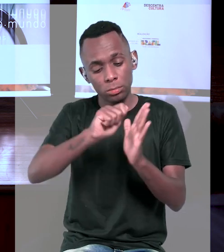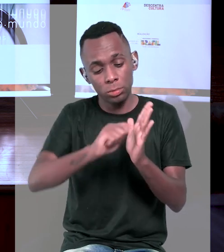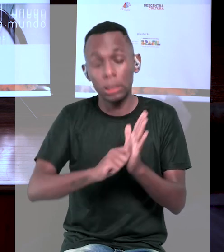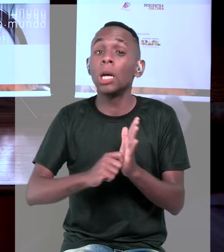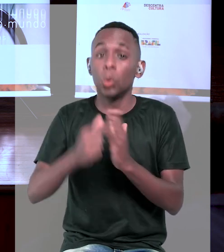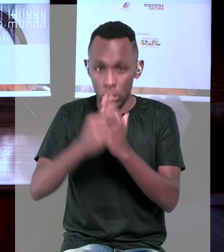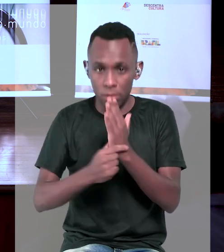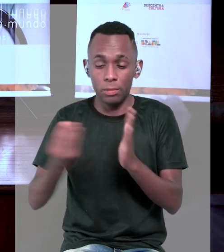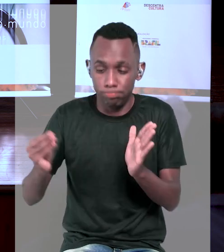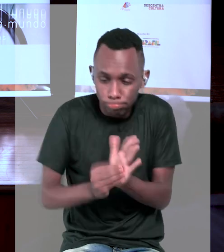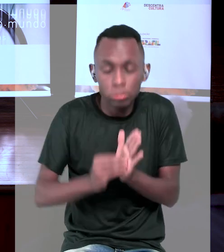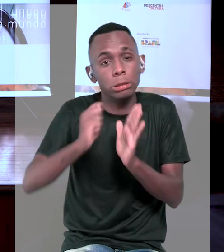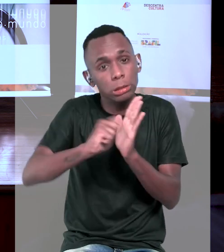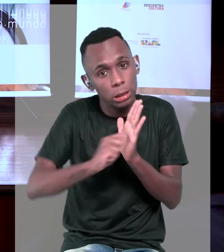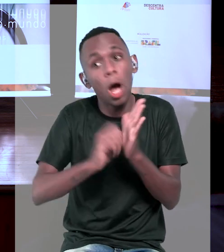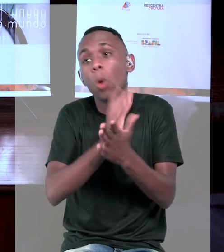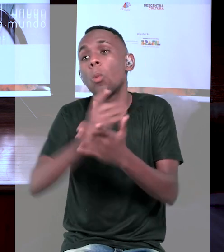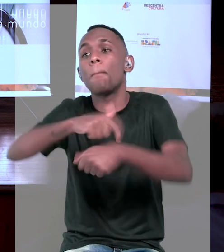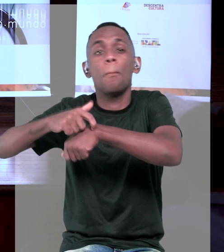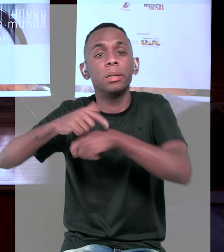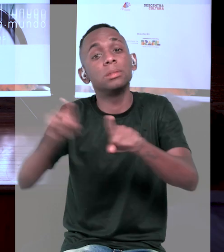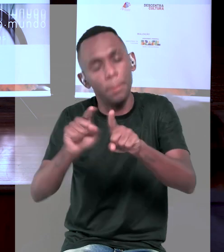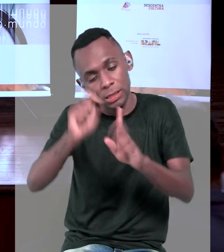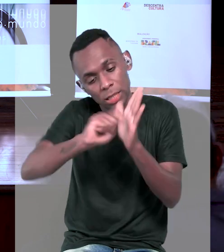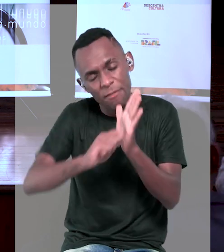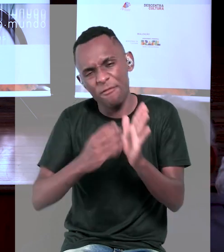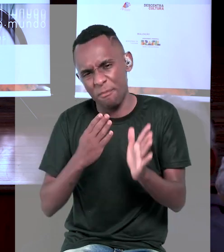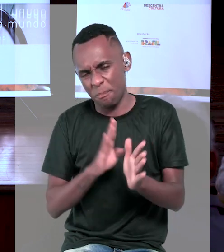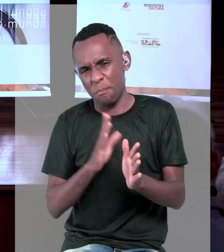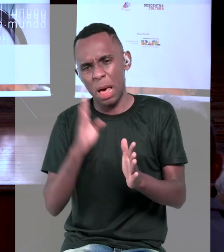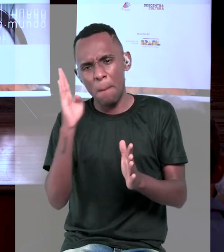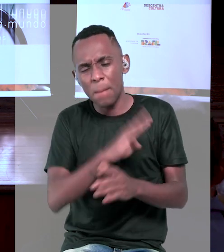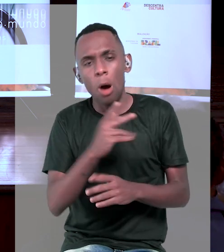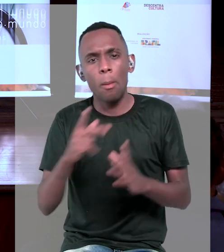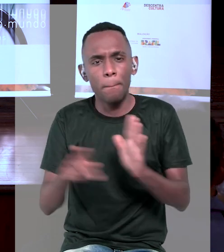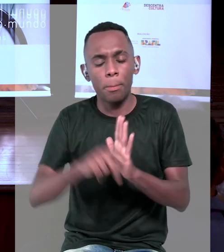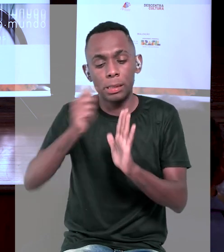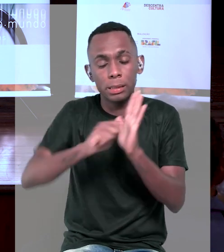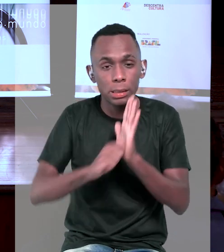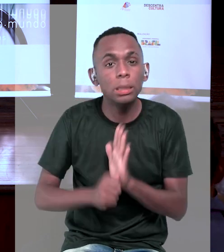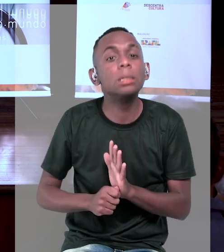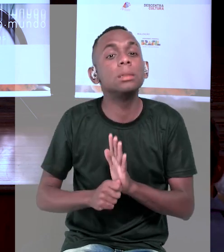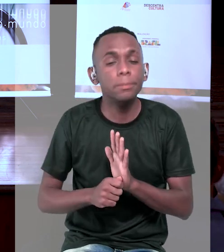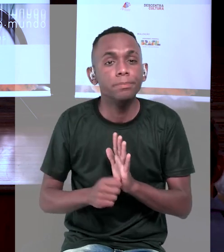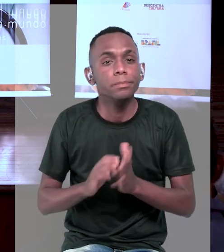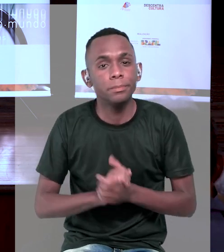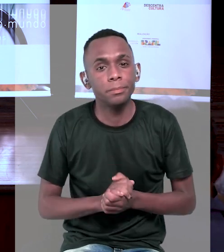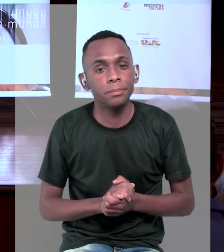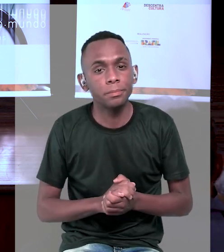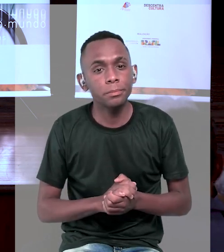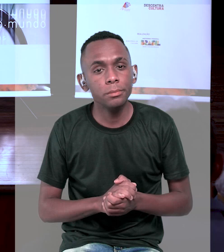momentos em que ele faz isso, comentando um mito egípcio, fala, mas a